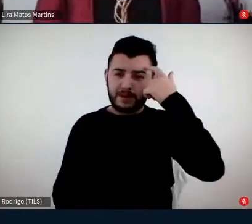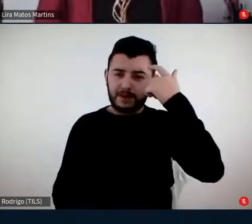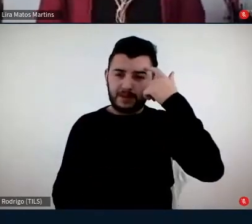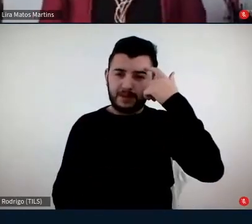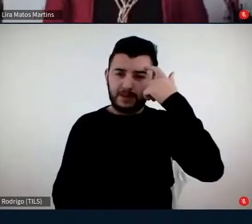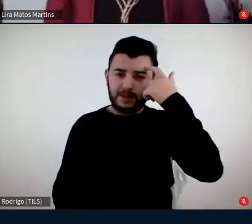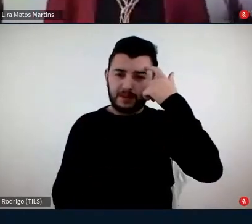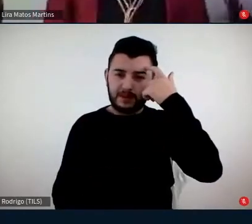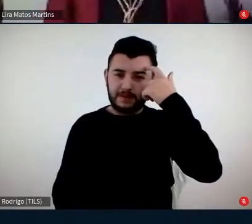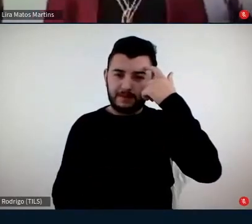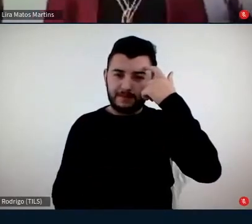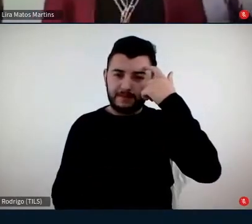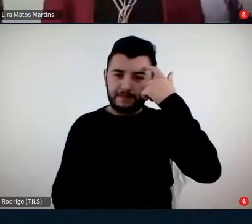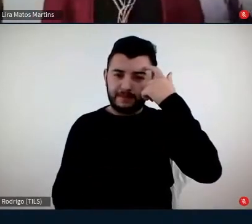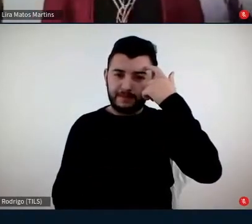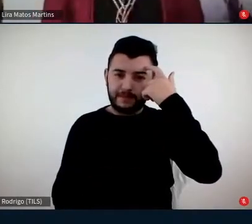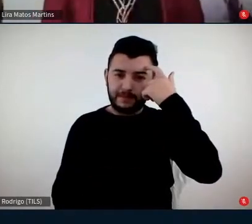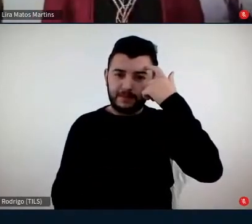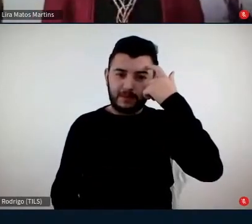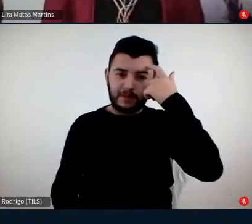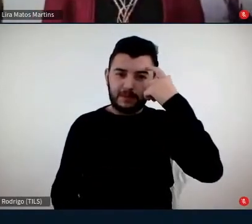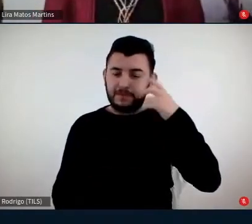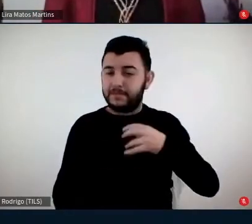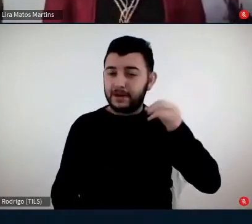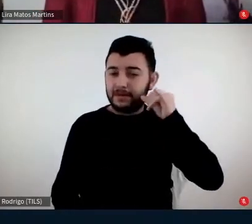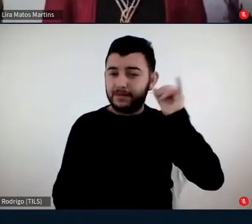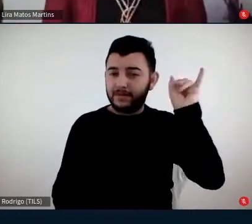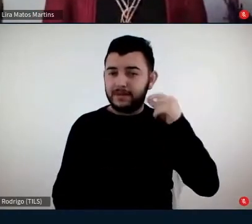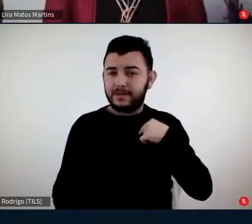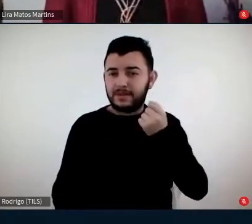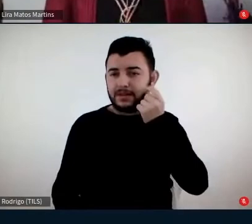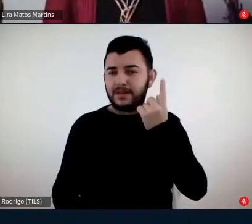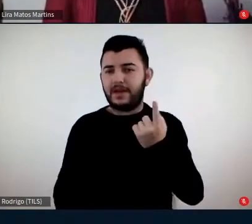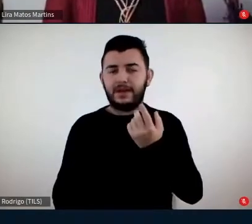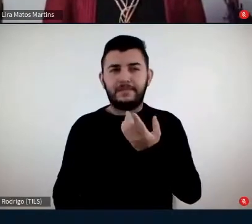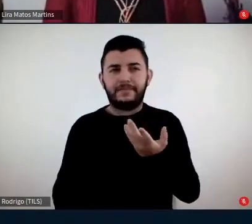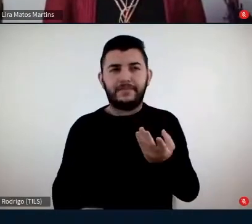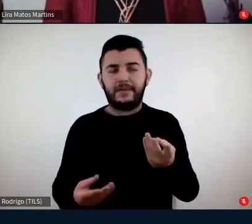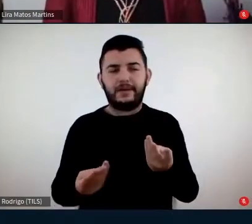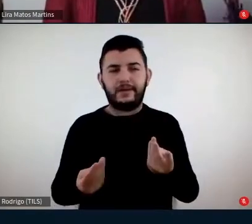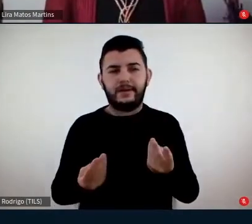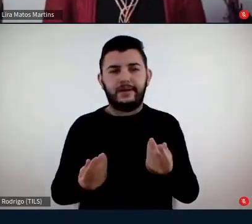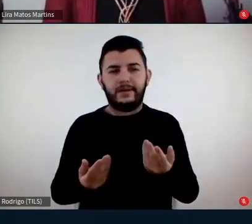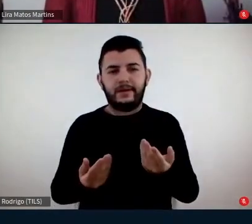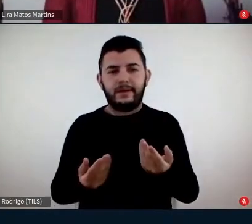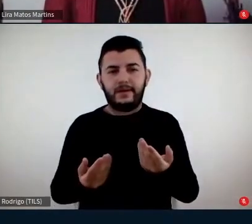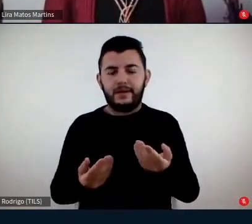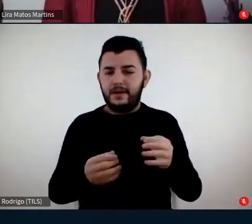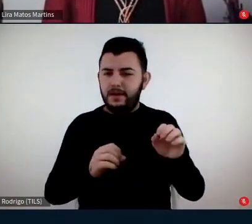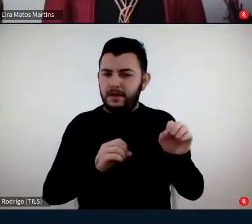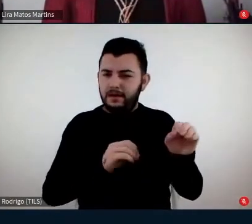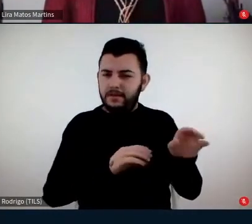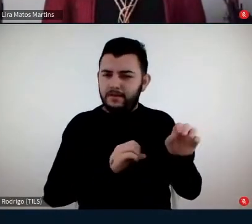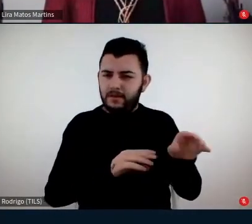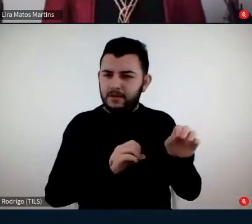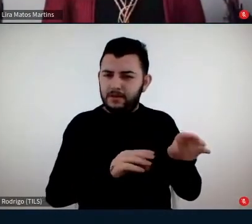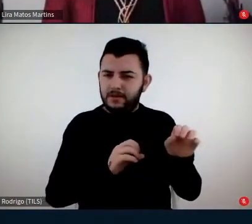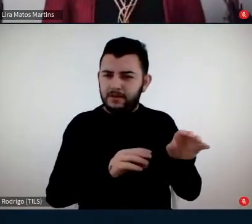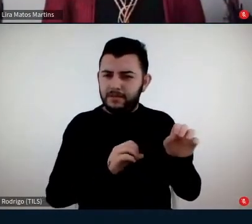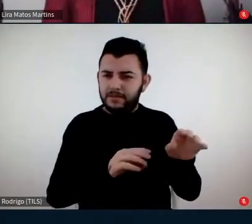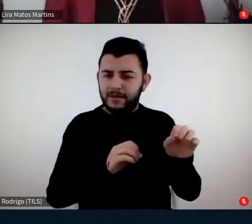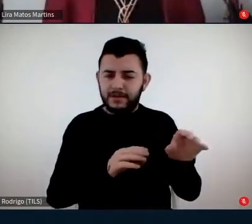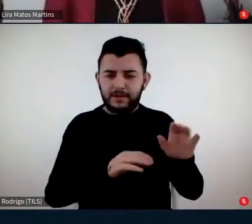no trabalho, para não causar a ideia de que há alguma formação que tenha um